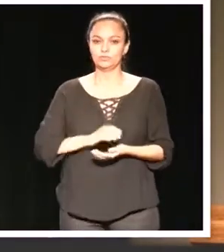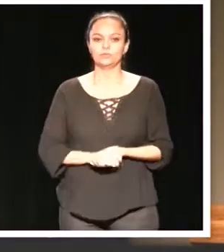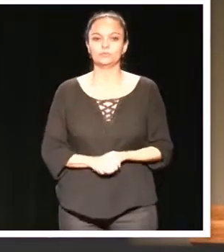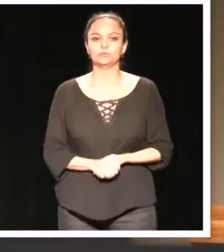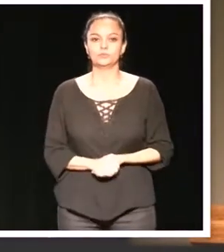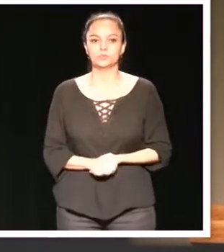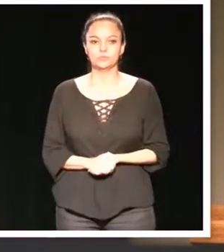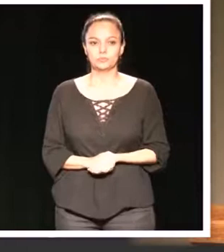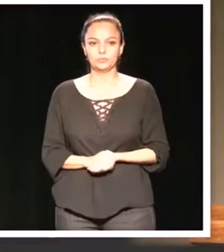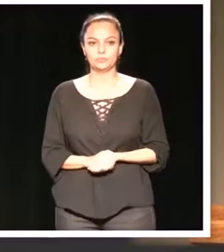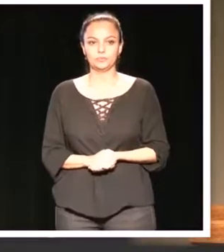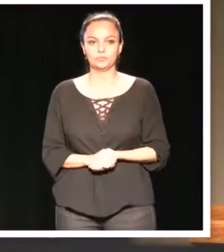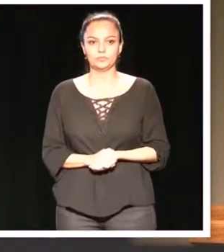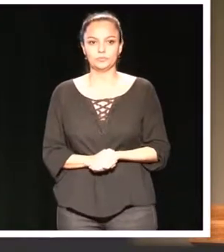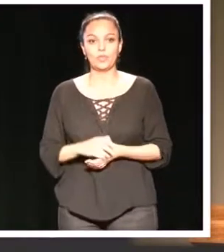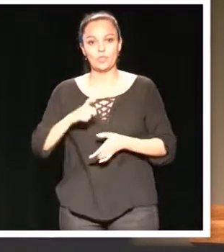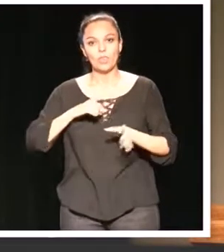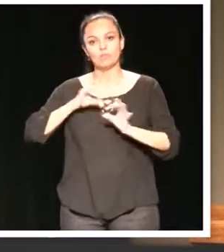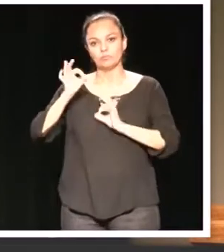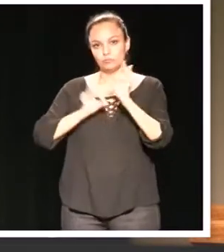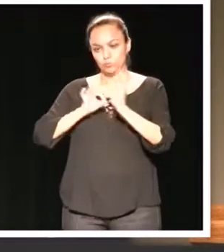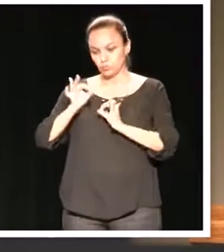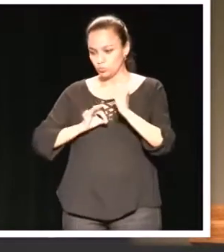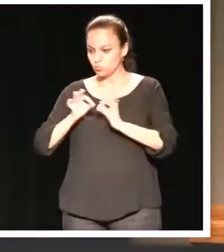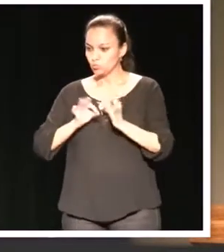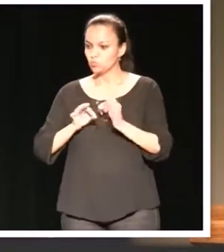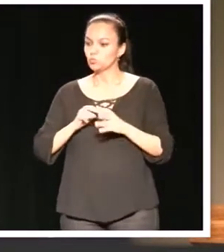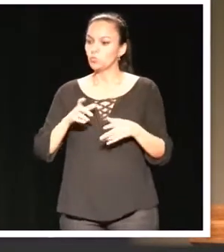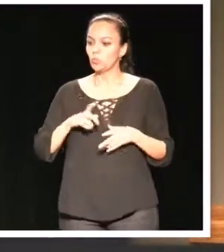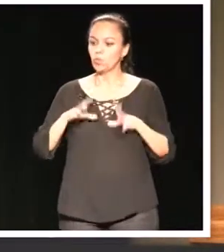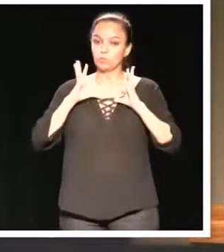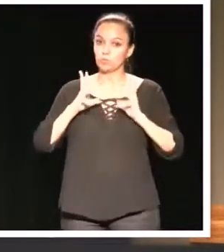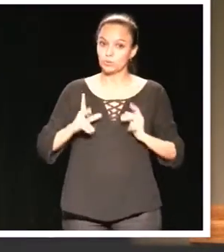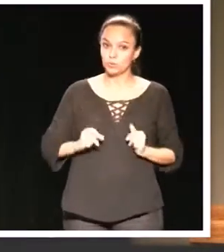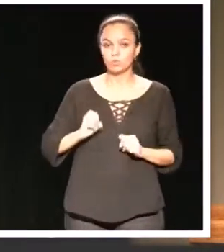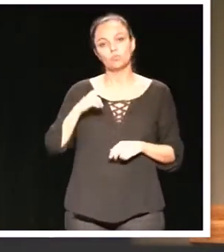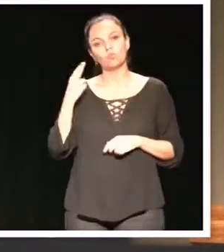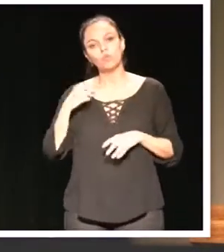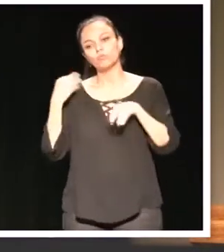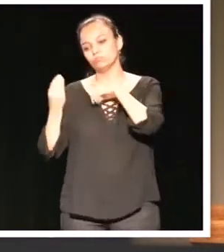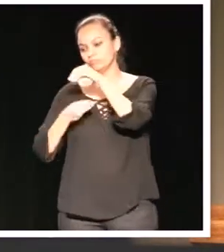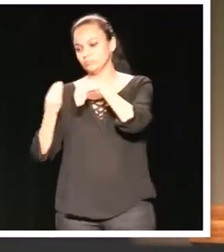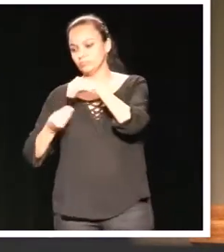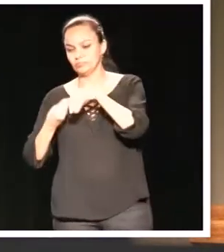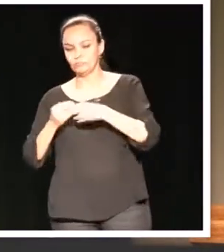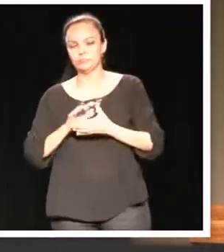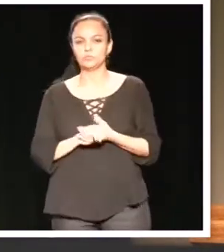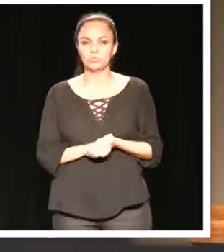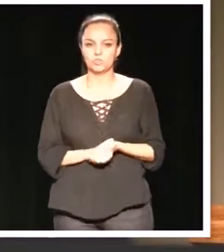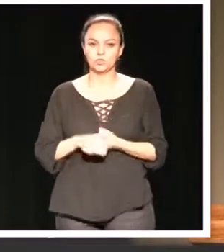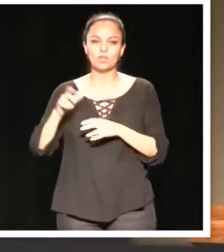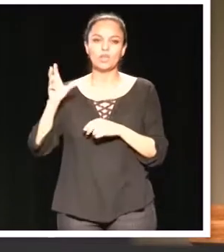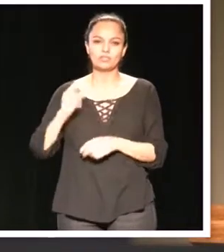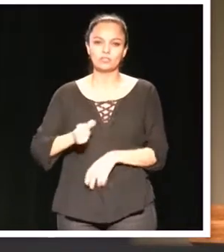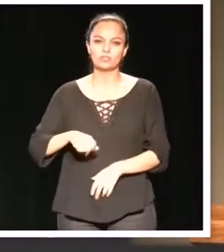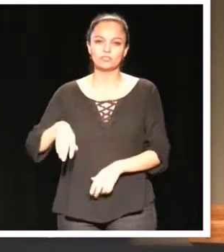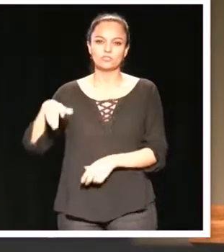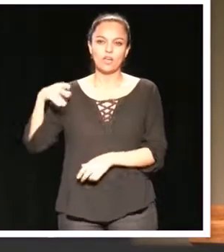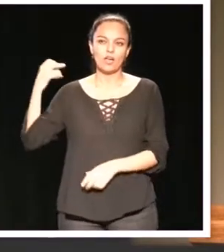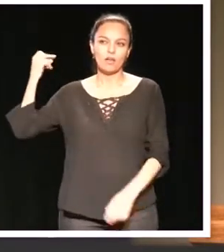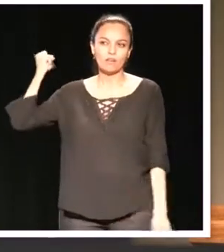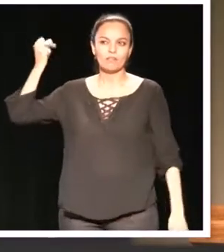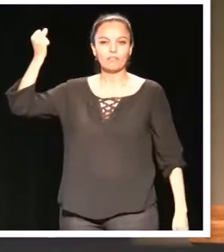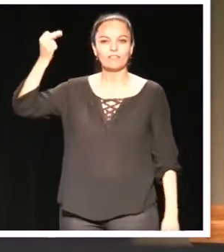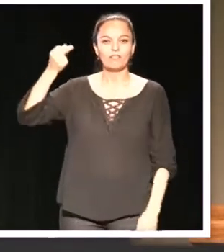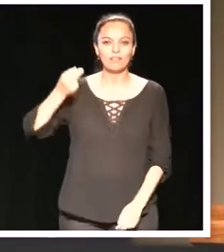Tem os programas oralistas puros ou combinados, que são os mais antigos, já vêm do século